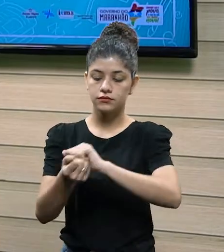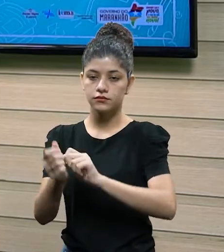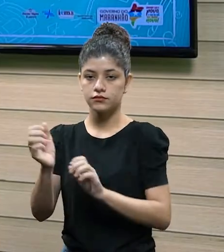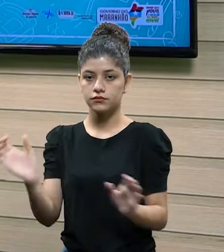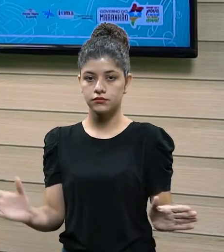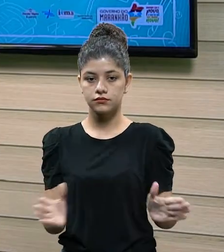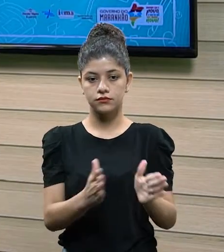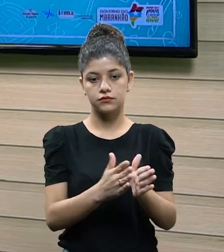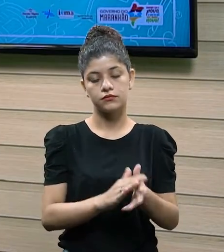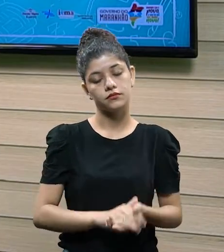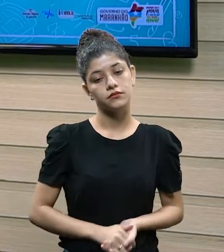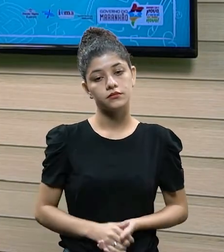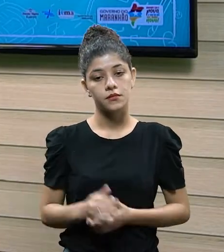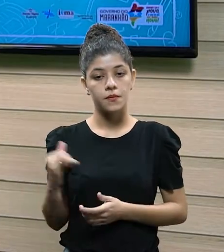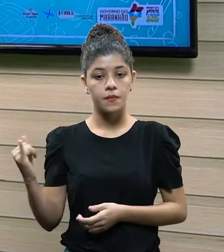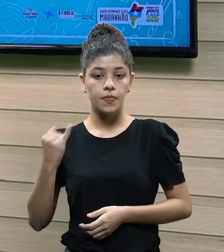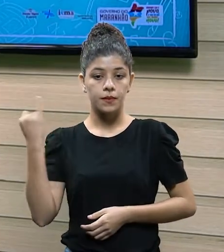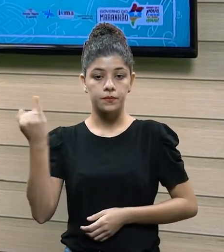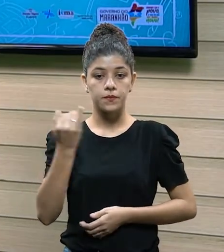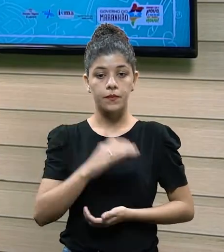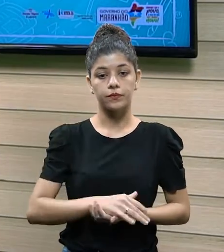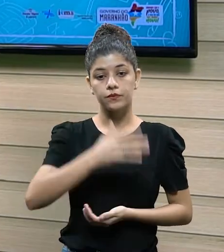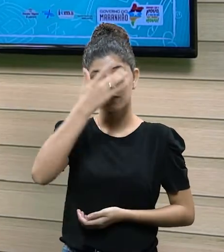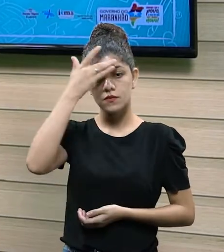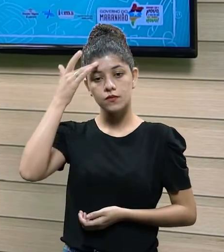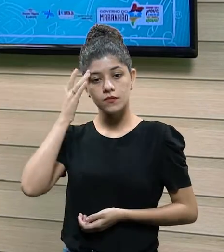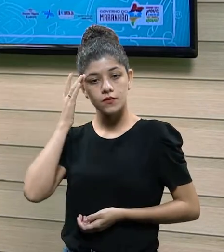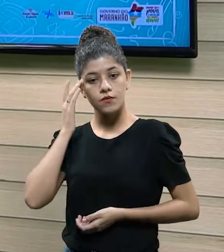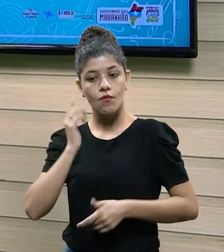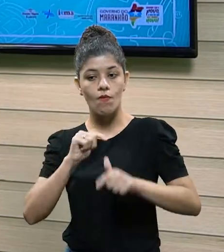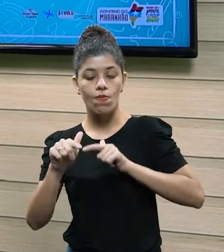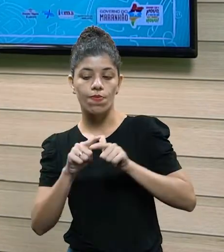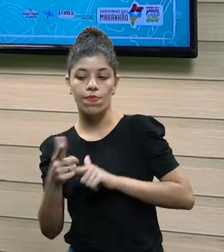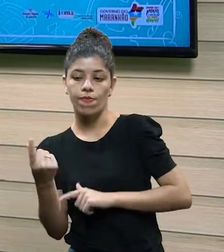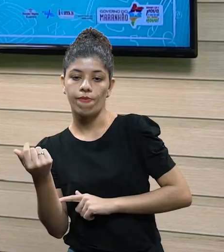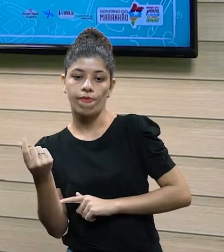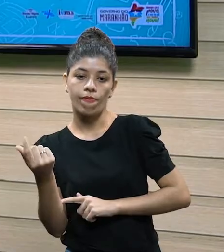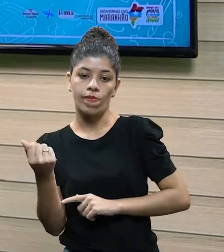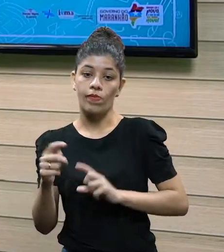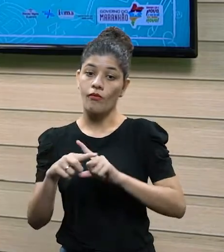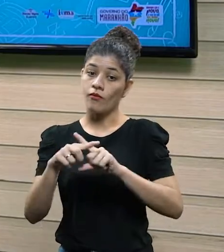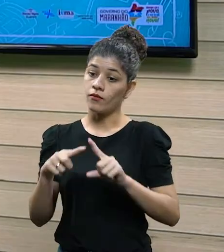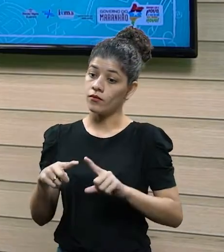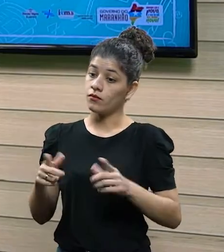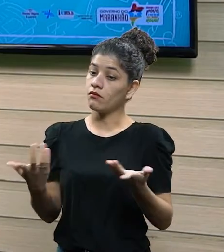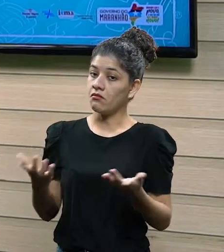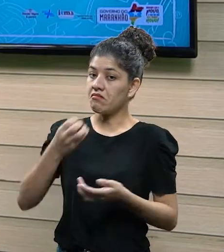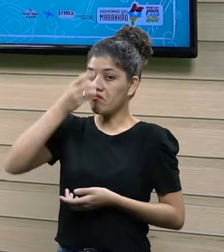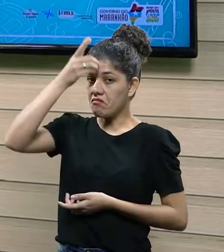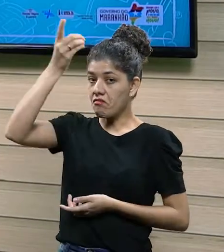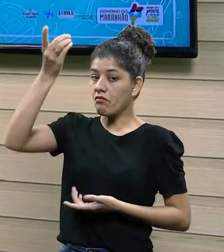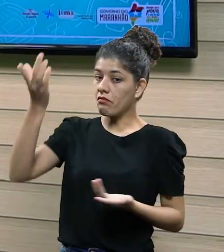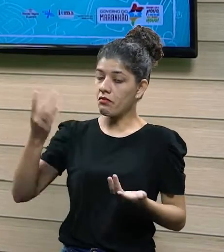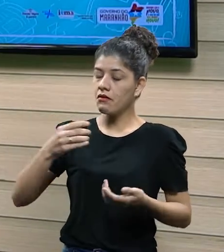função correta. Então é muito importante. Fulano não presta para trabalhar no financeiro. Mas eu acho ele criativo, eu acho ele inovador, ele tem boas